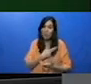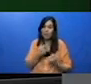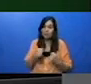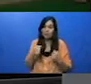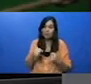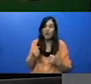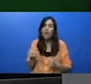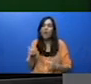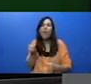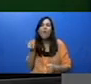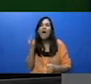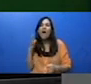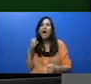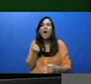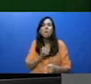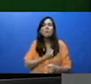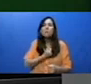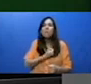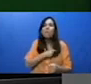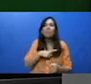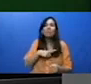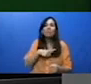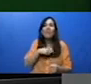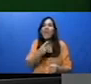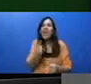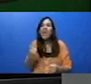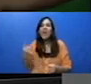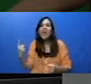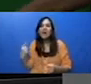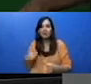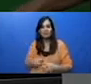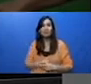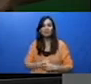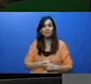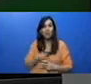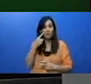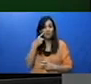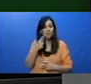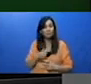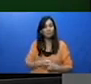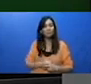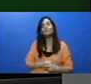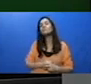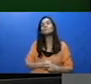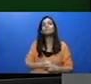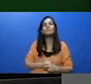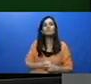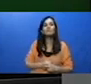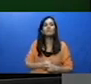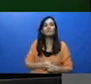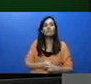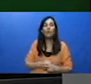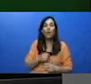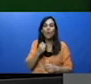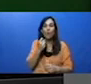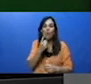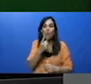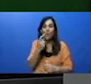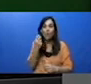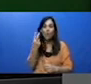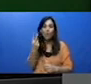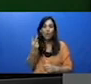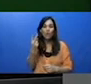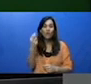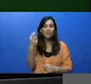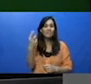contar quantos pontos o Edgar fez e quantos pontos a Maria fez. Então, vamos lá, contando do Edgar. 1,